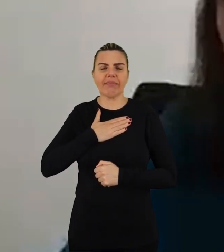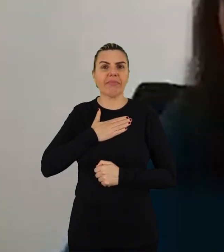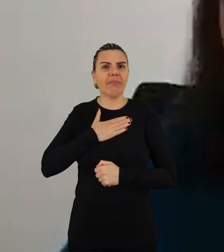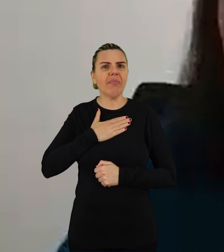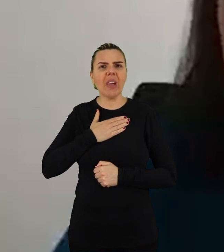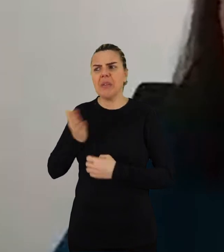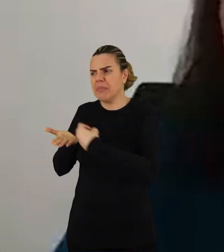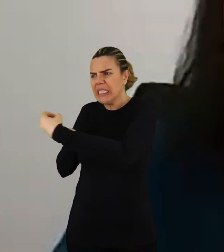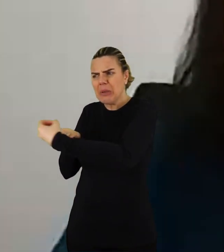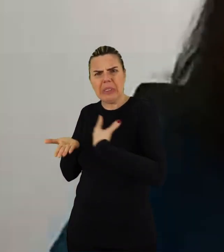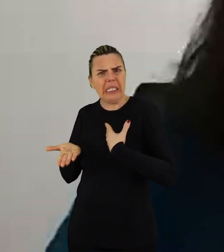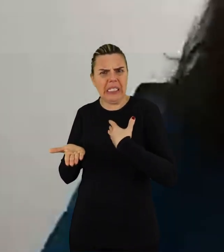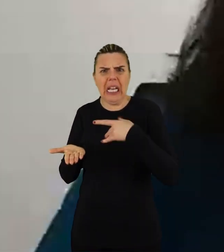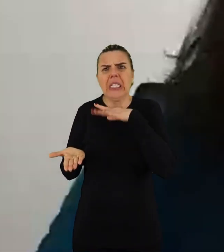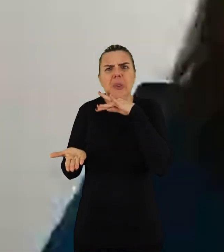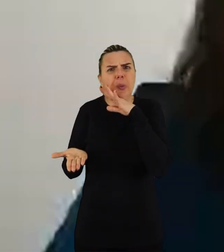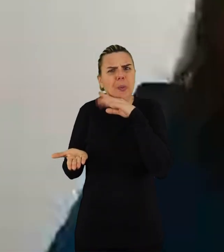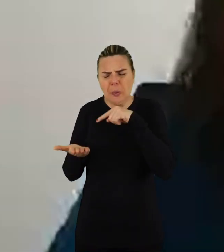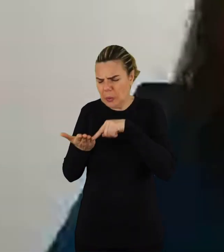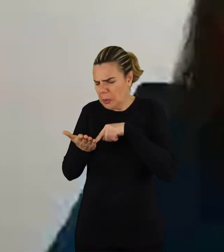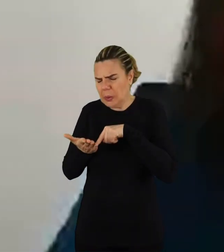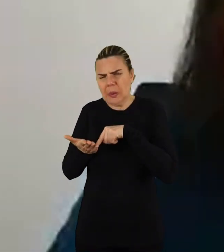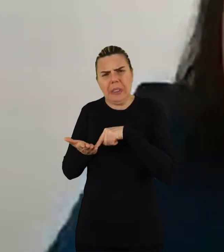me mandava umas mensagens muito ruins e